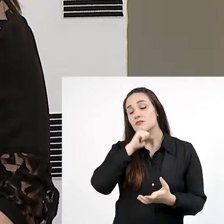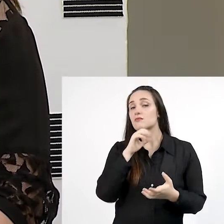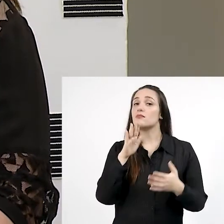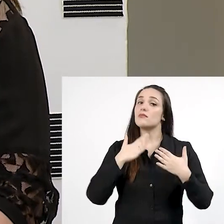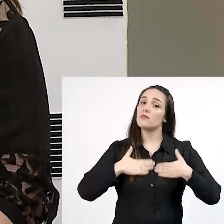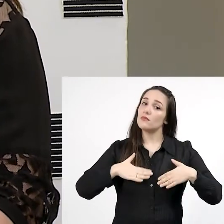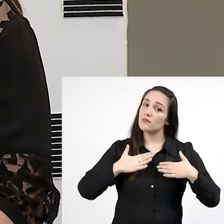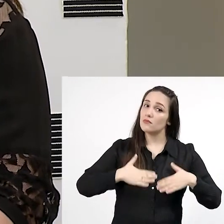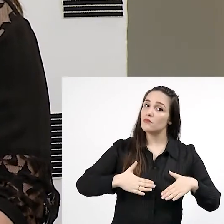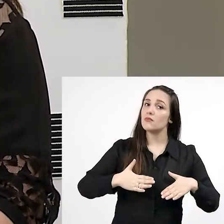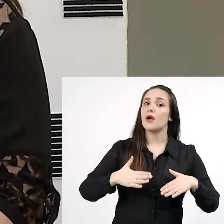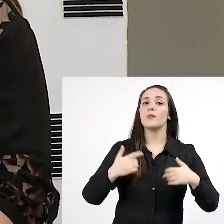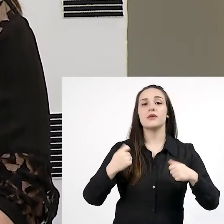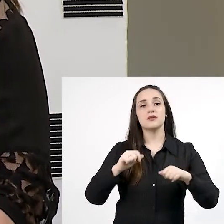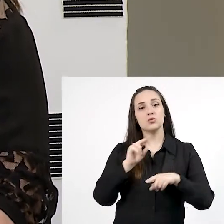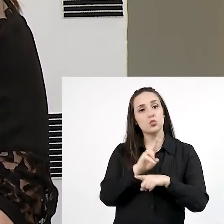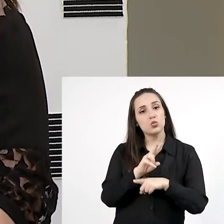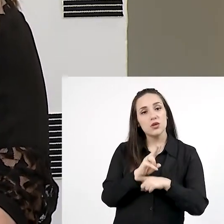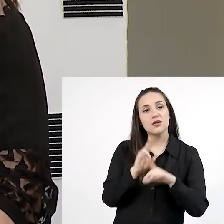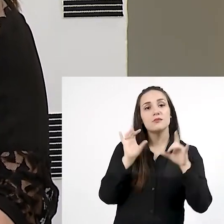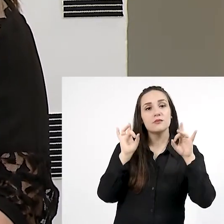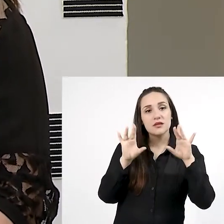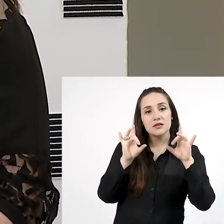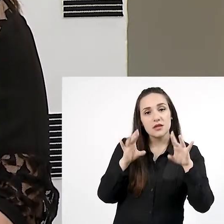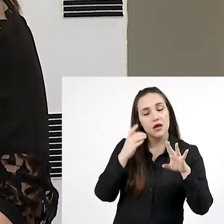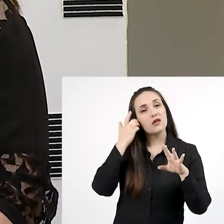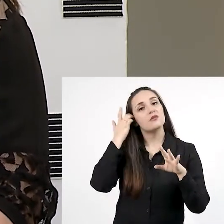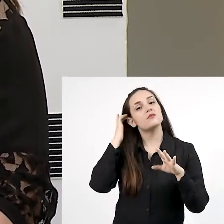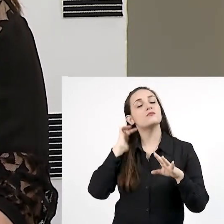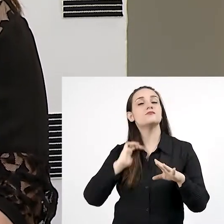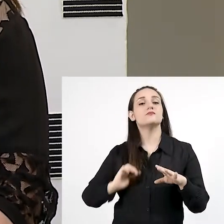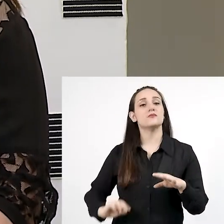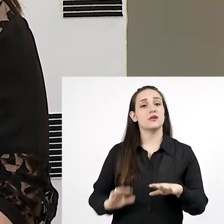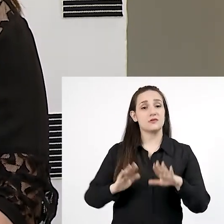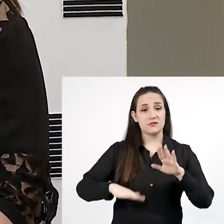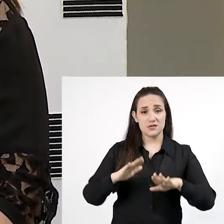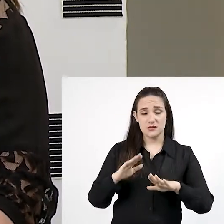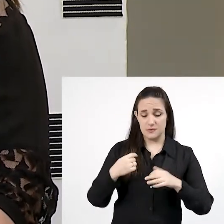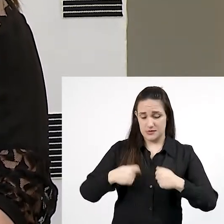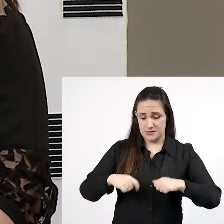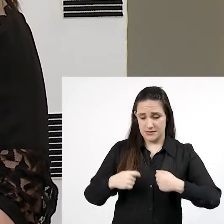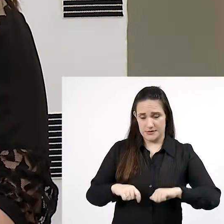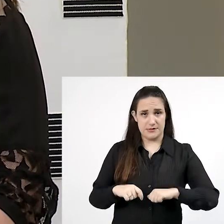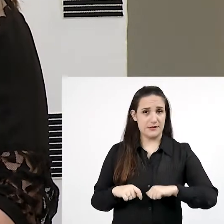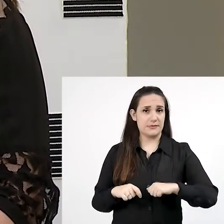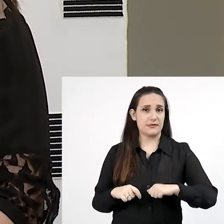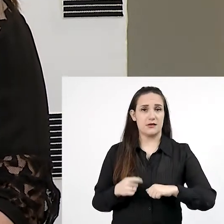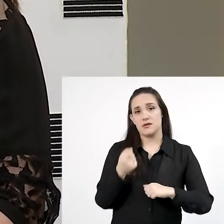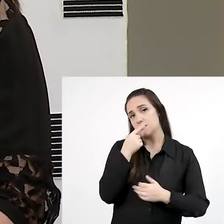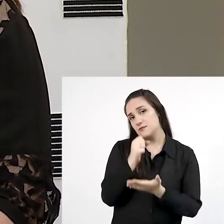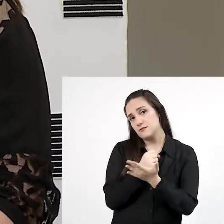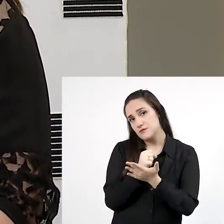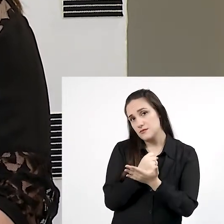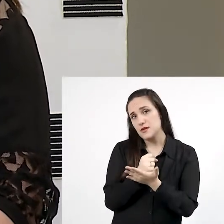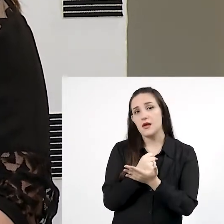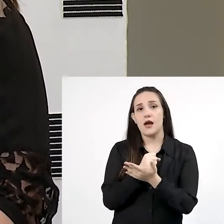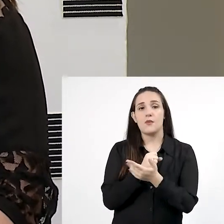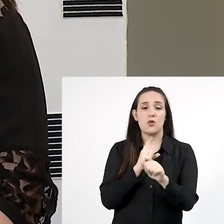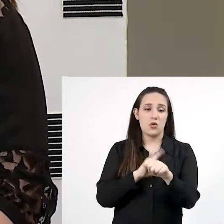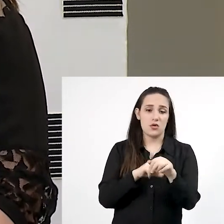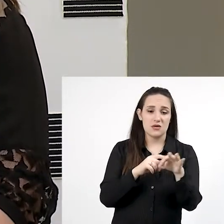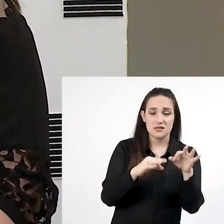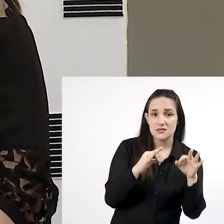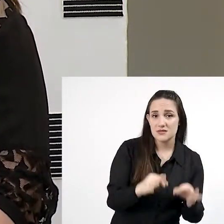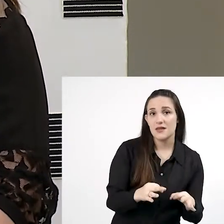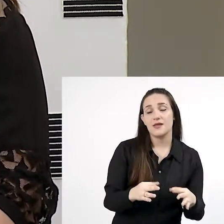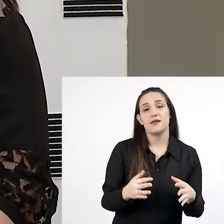cuidado especial, dependendo da situação em que ela estiver. Ela precisa de, às vezes, um remédio na hora X, na hora